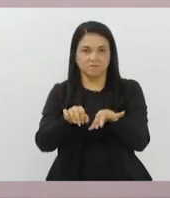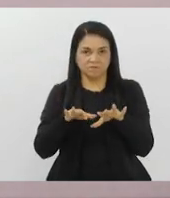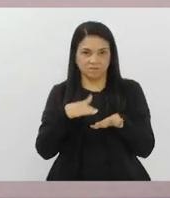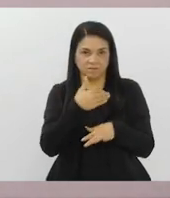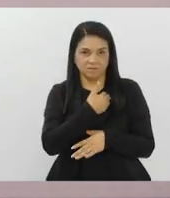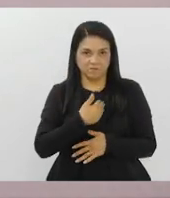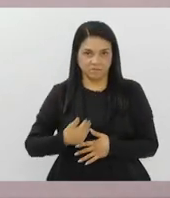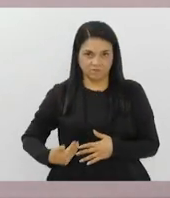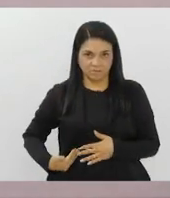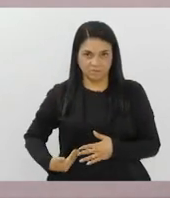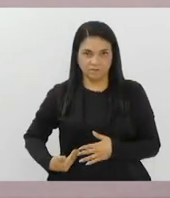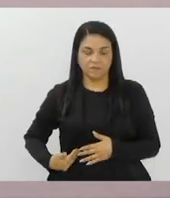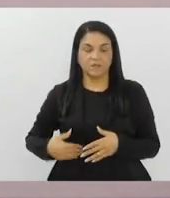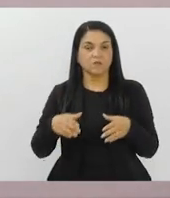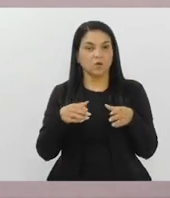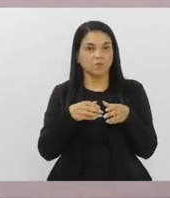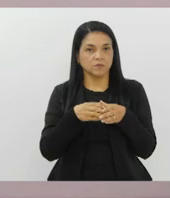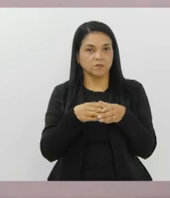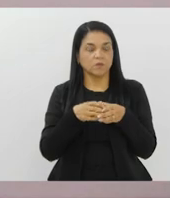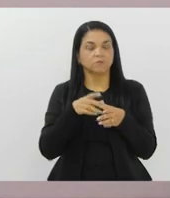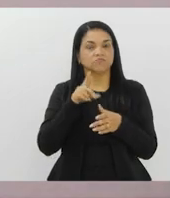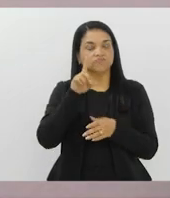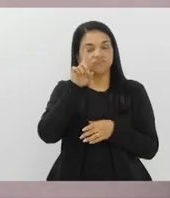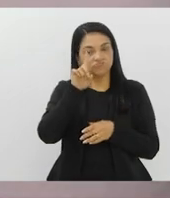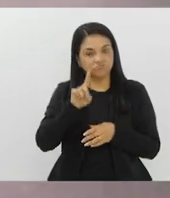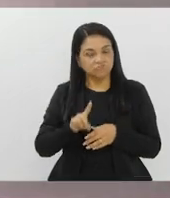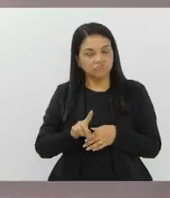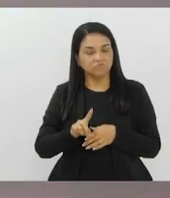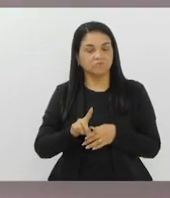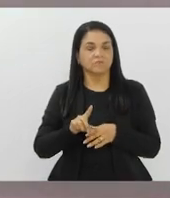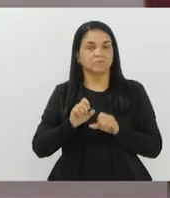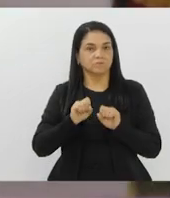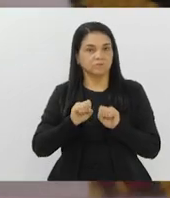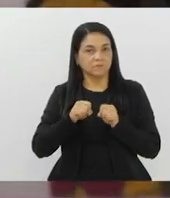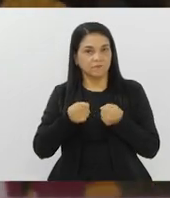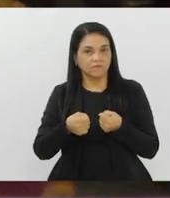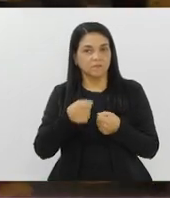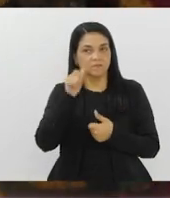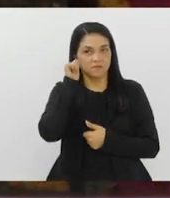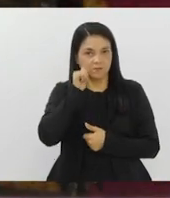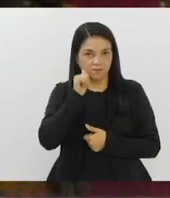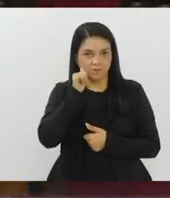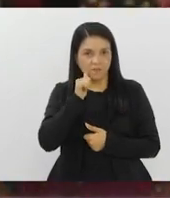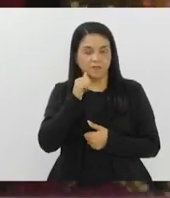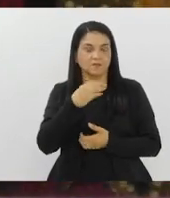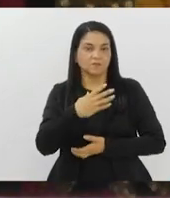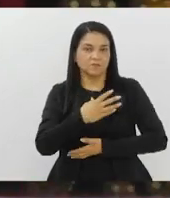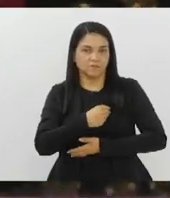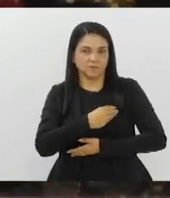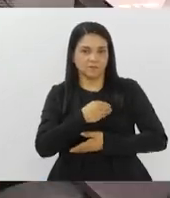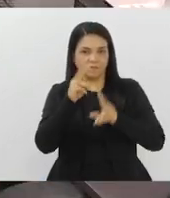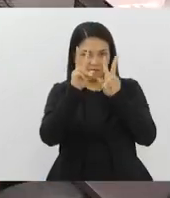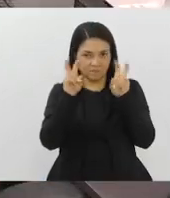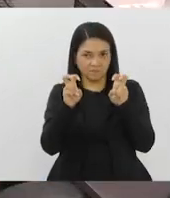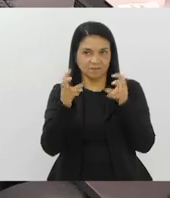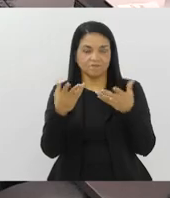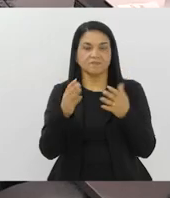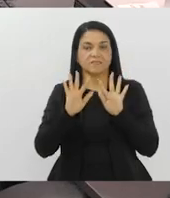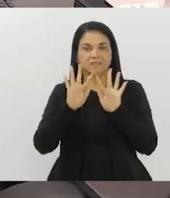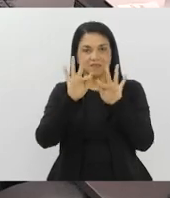audiência pública da Comissão de Defesa dos Direitos das Mulheres sobre o aleitamento materno. Está encerrada a presente sessão.